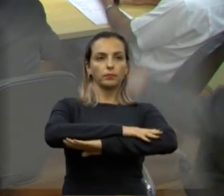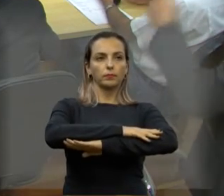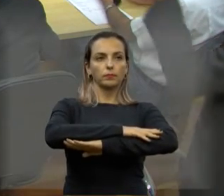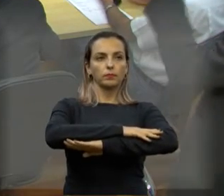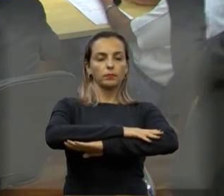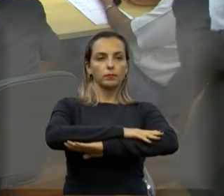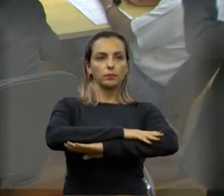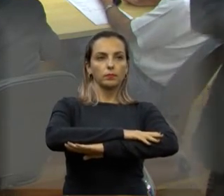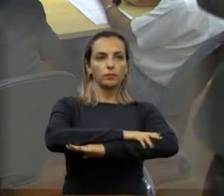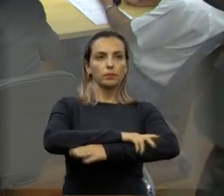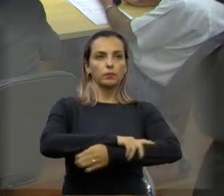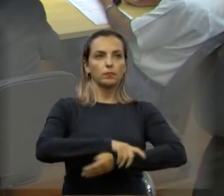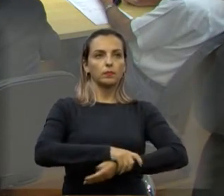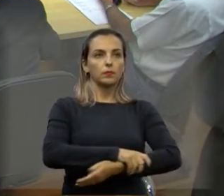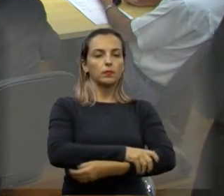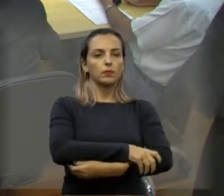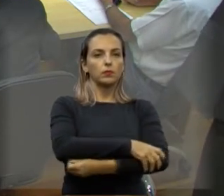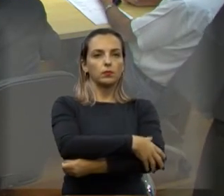estão